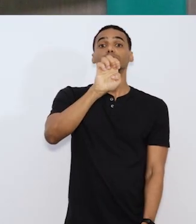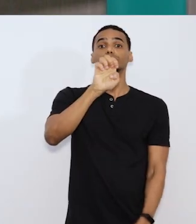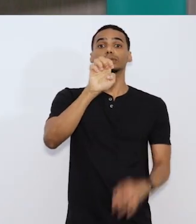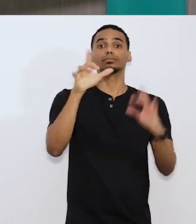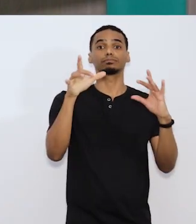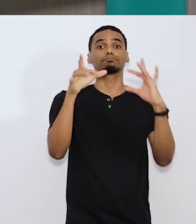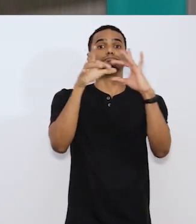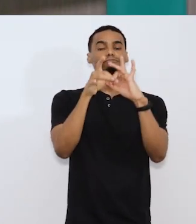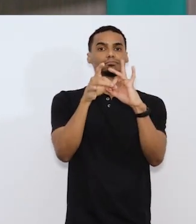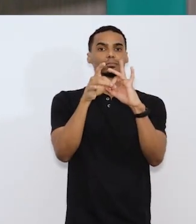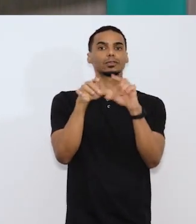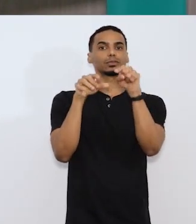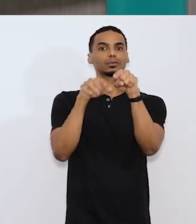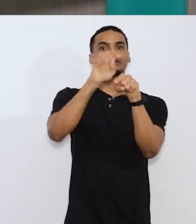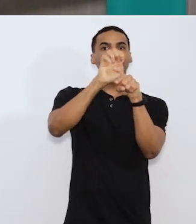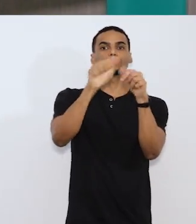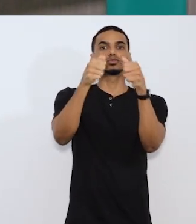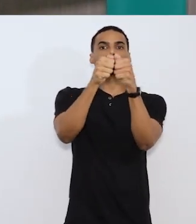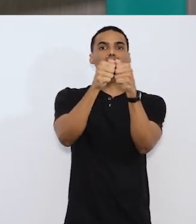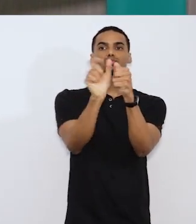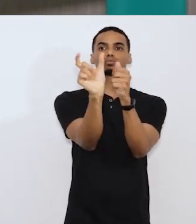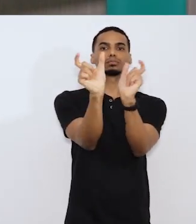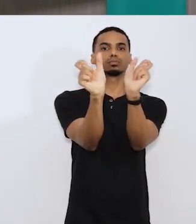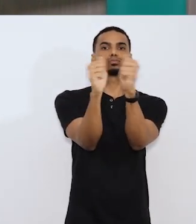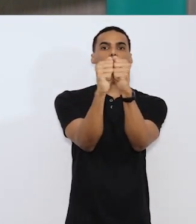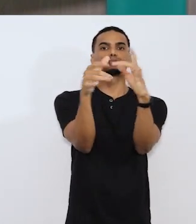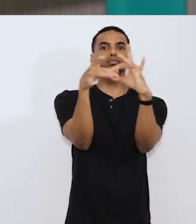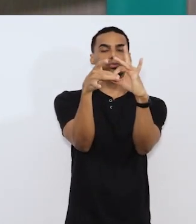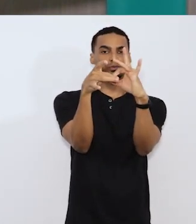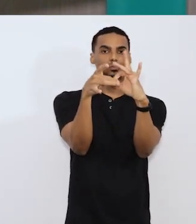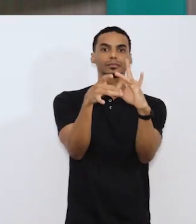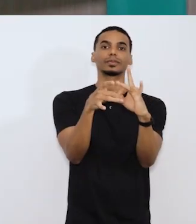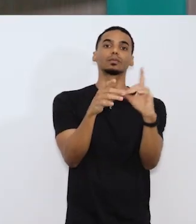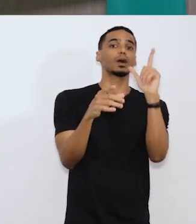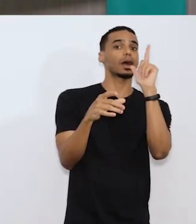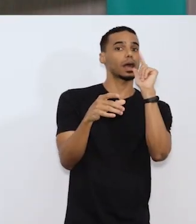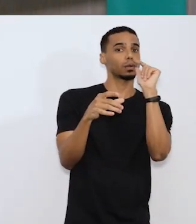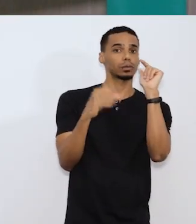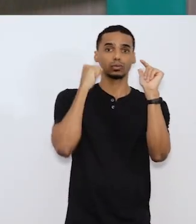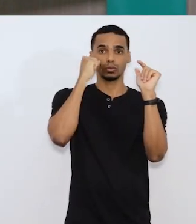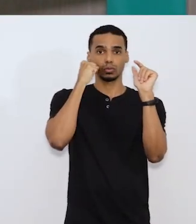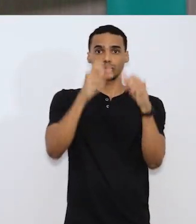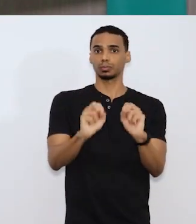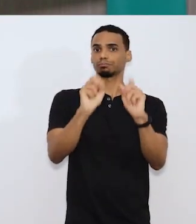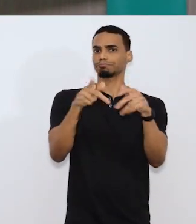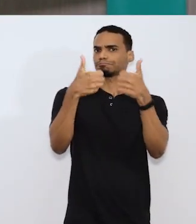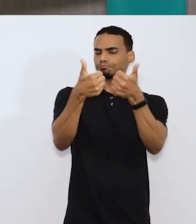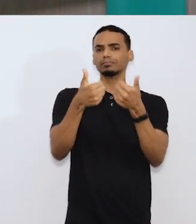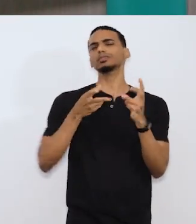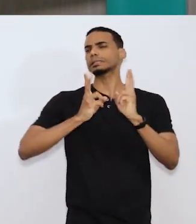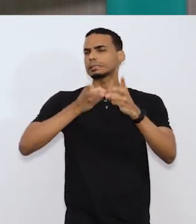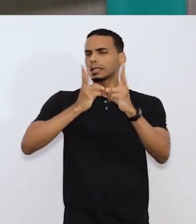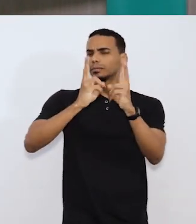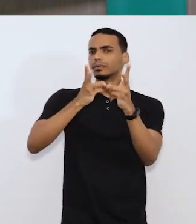Ele está unindo, ele está juntando duas palavras, água e suco, ok? Então, todas as vezes